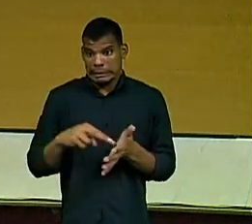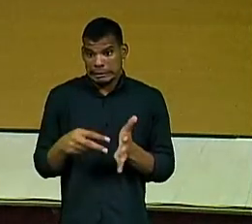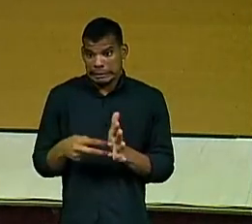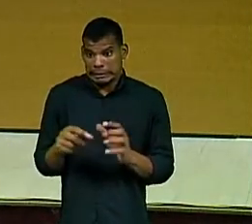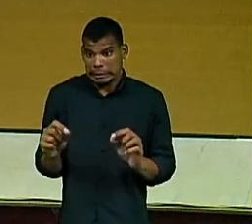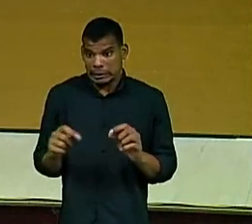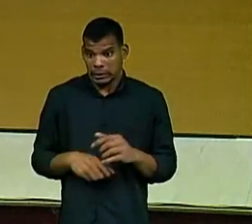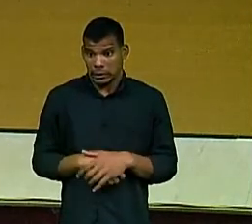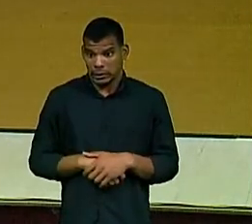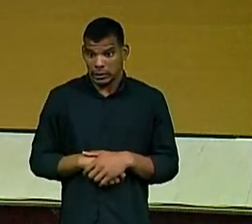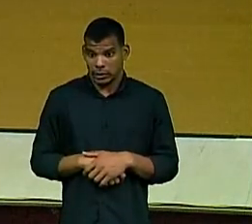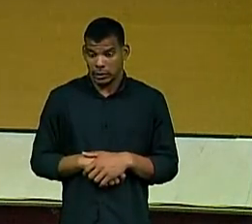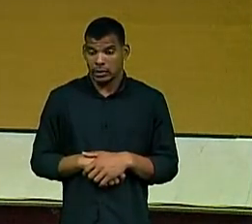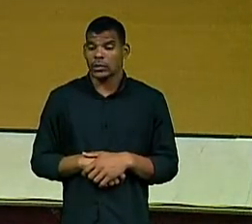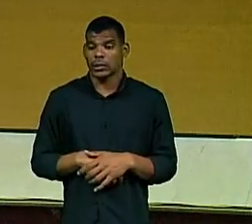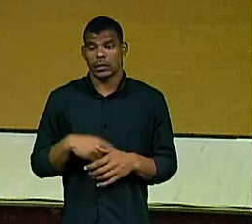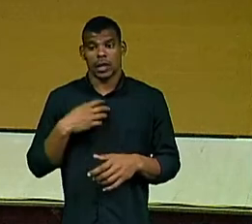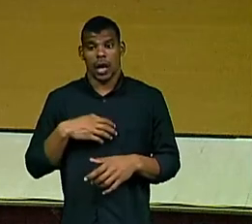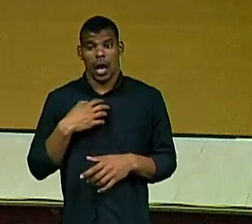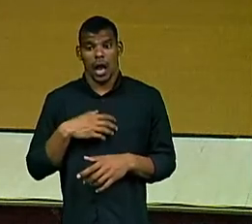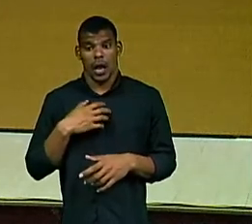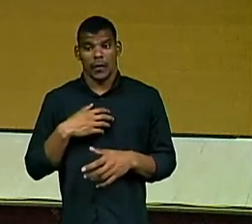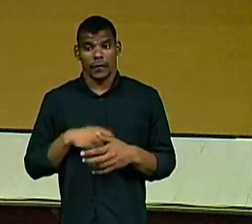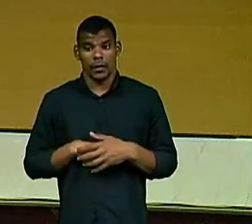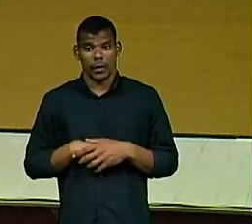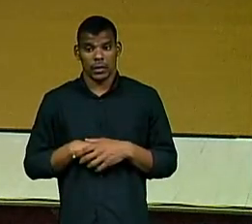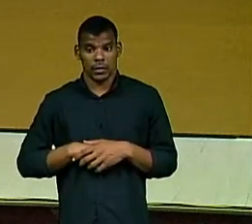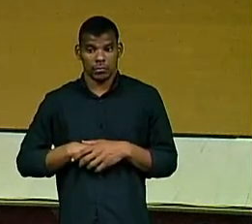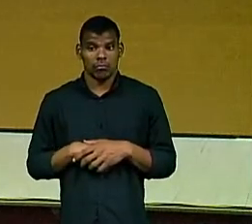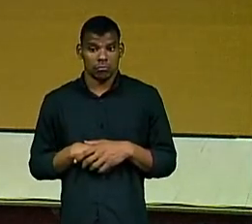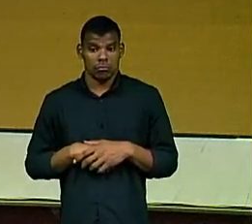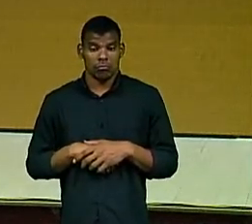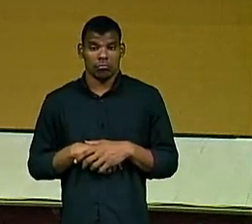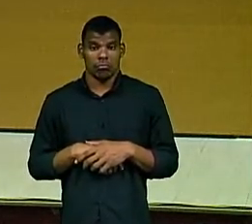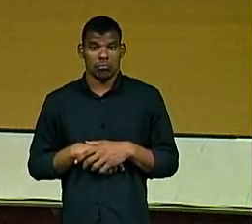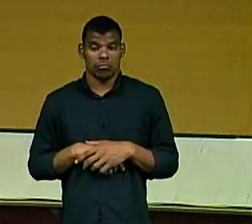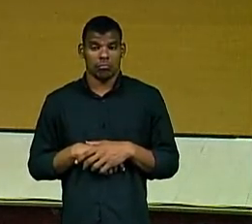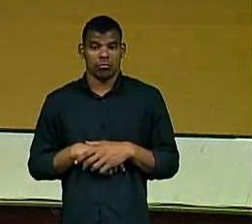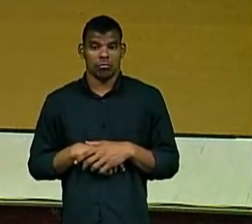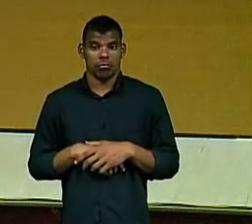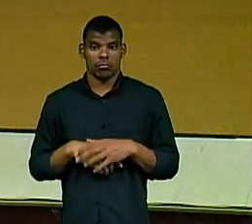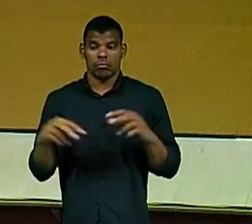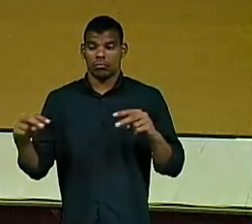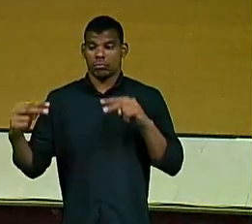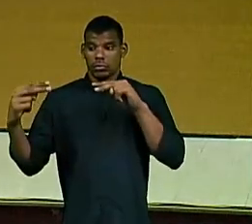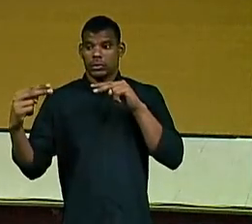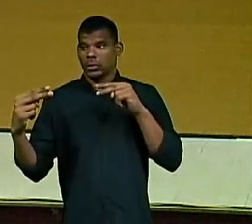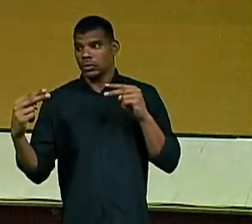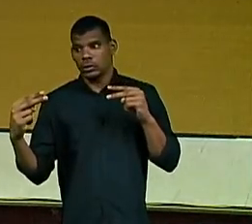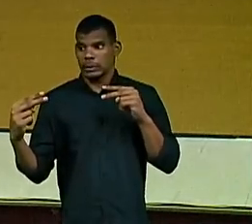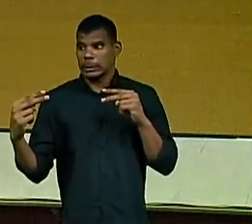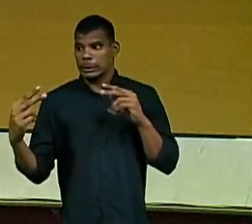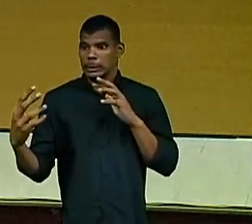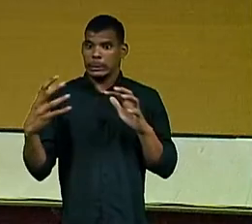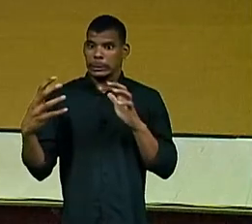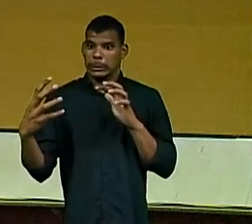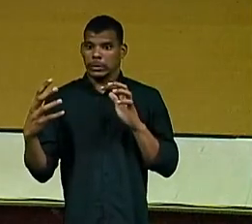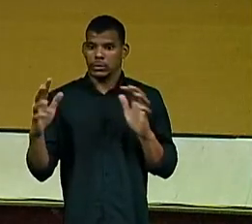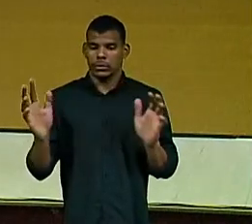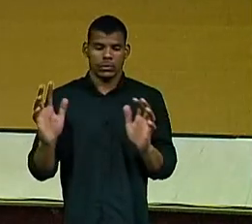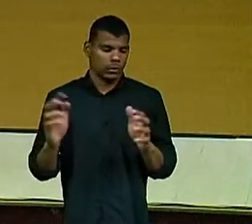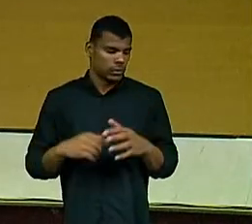fica toma um café é tipo isso não encare um rato que quer te agredir tá bom